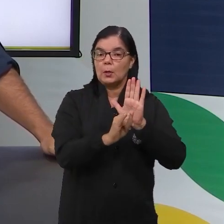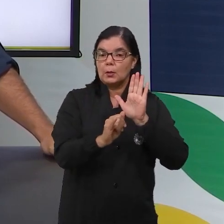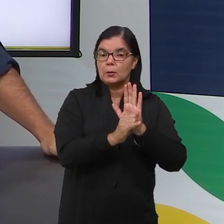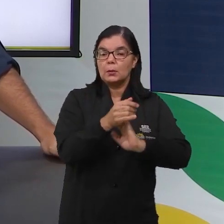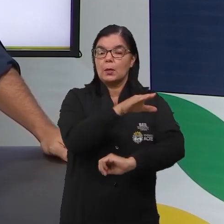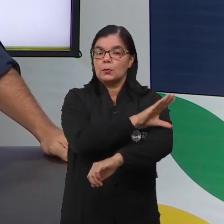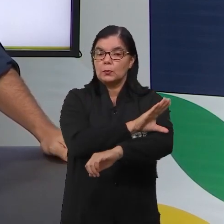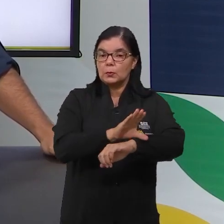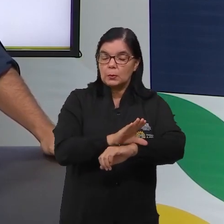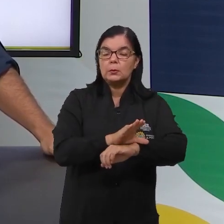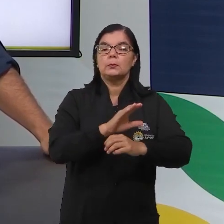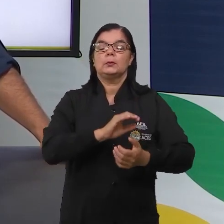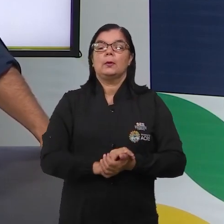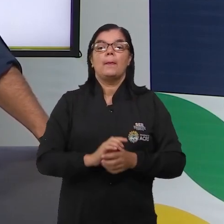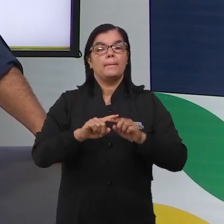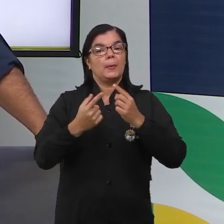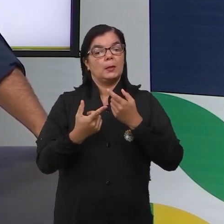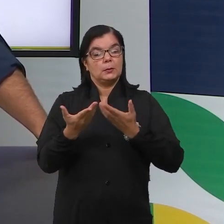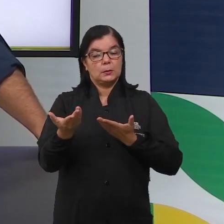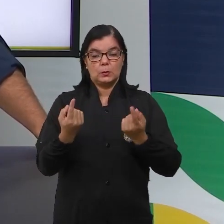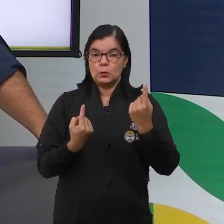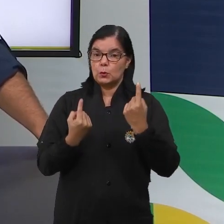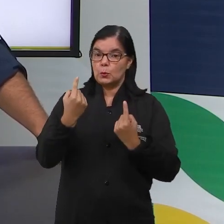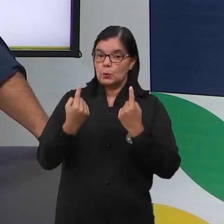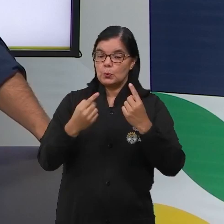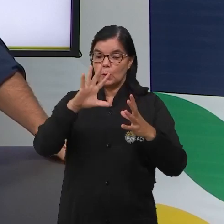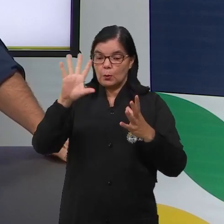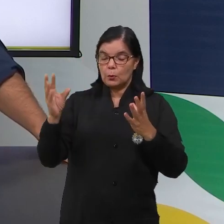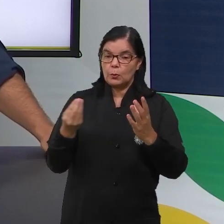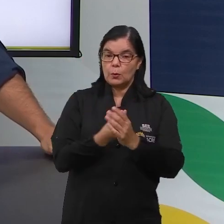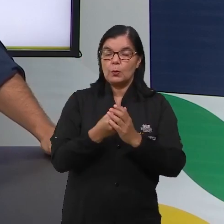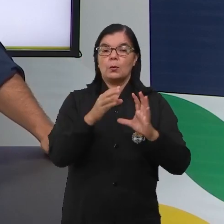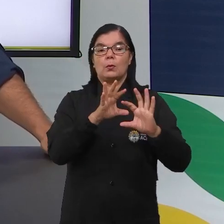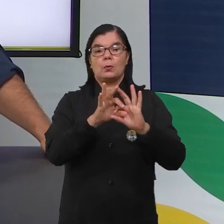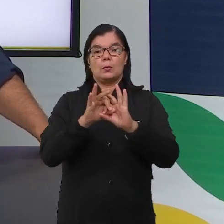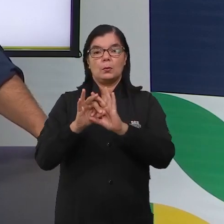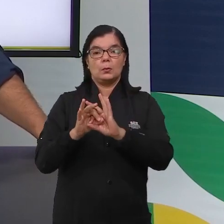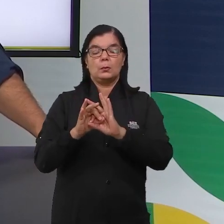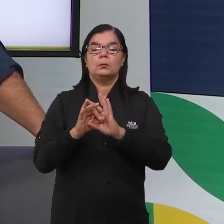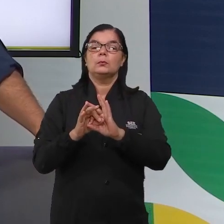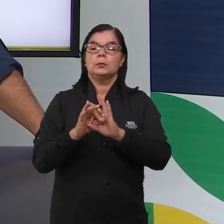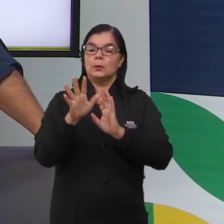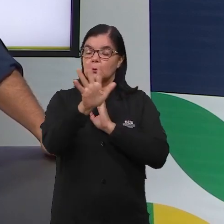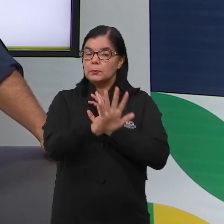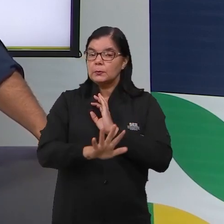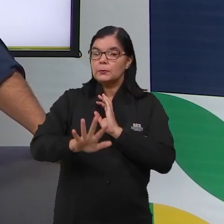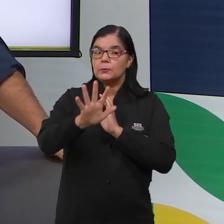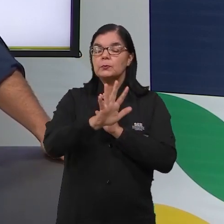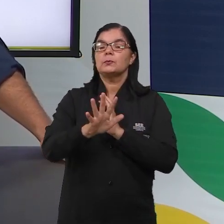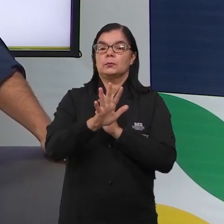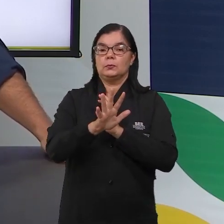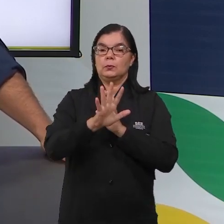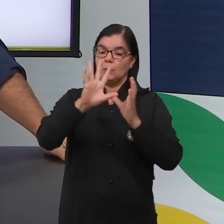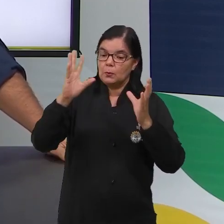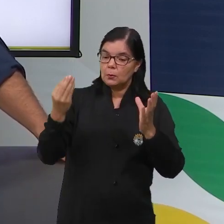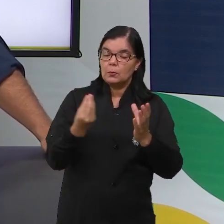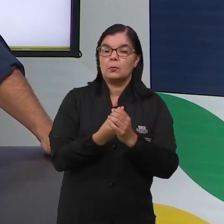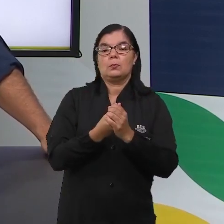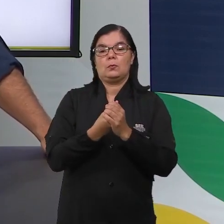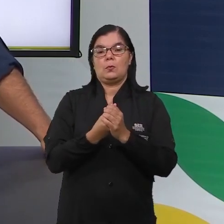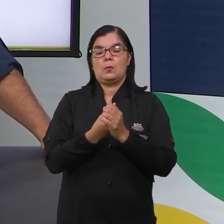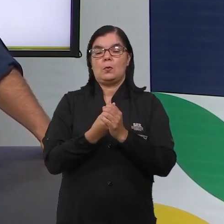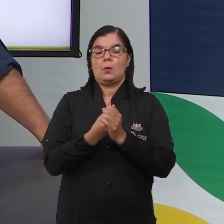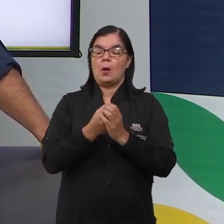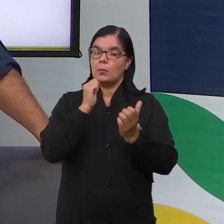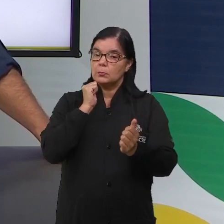da identidade cultural, mas ambas todas estão inseridas dentro desse contexto de universalização, integração e